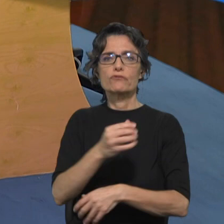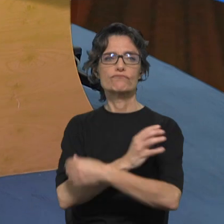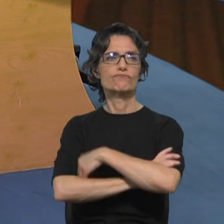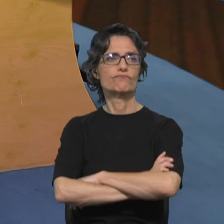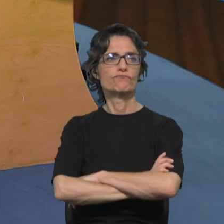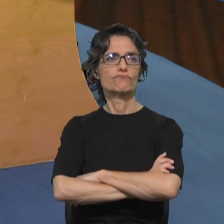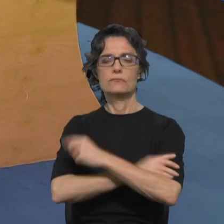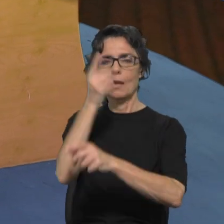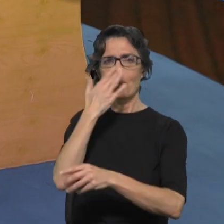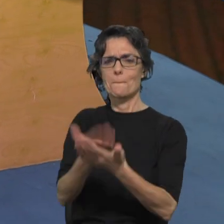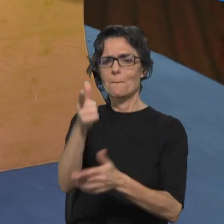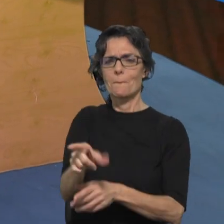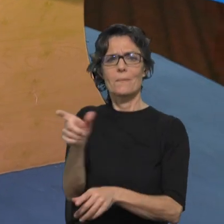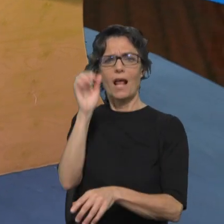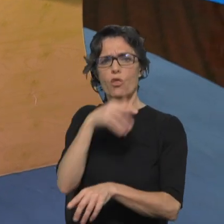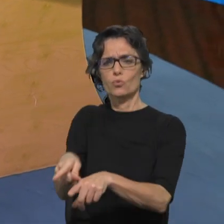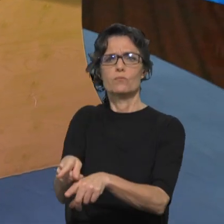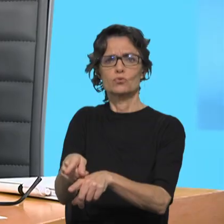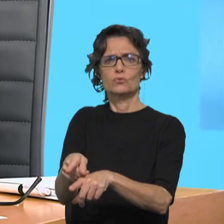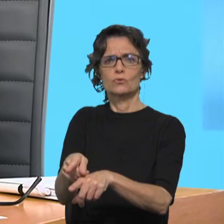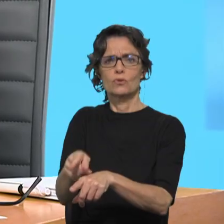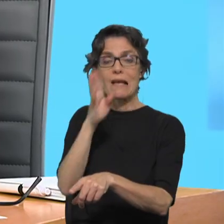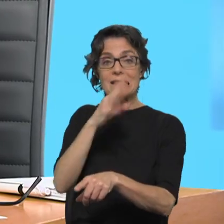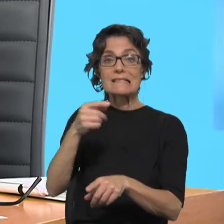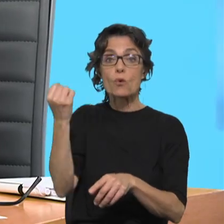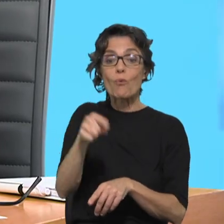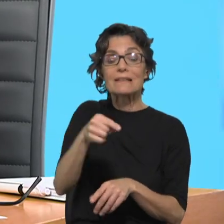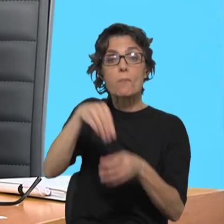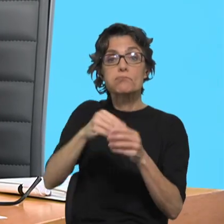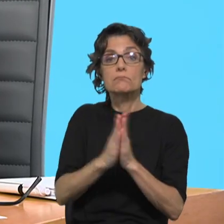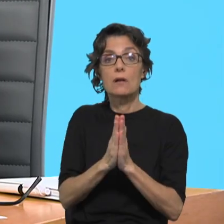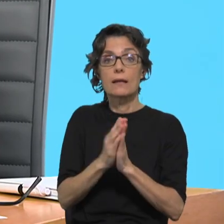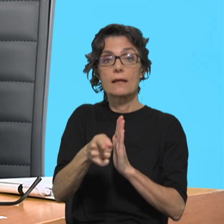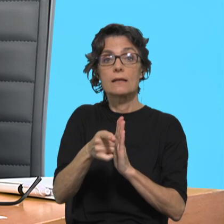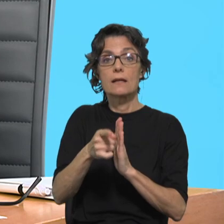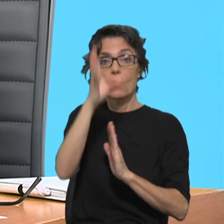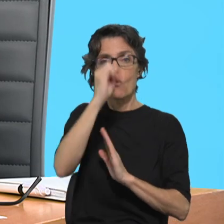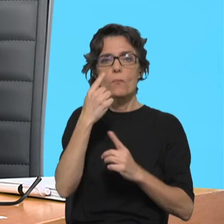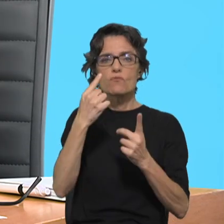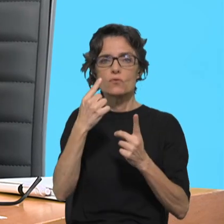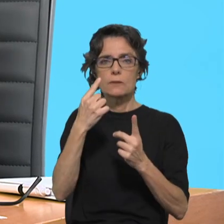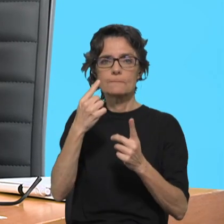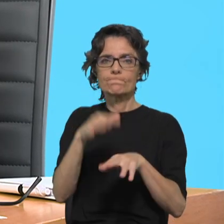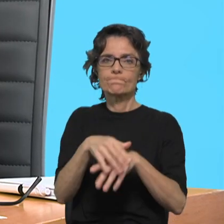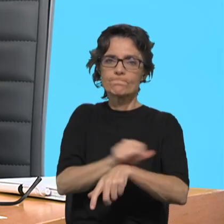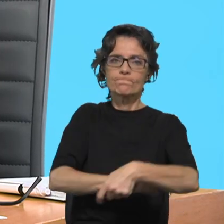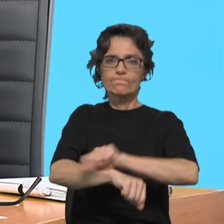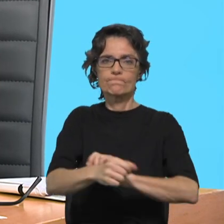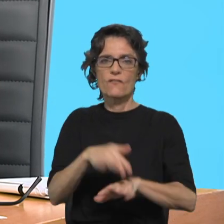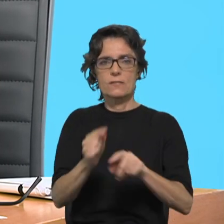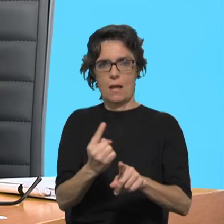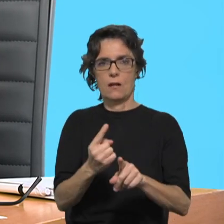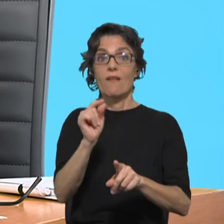pessoa que foi abusada. Se o crime foi dentro da Igreja, o Ministério Público deve atuar. Mas também o